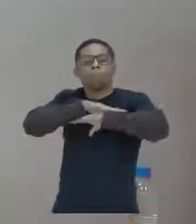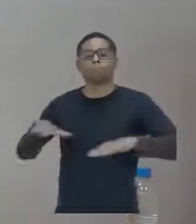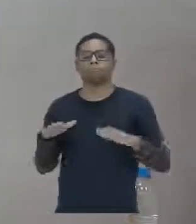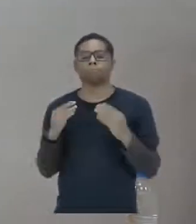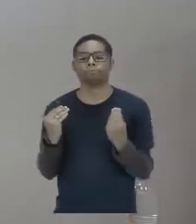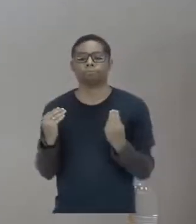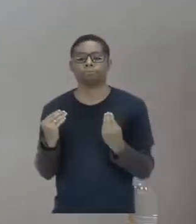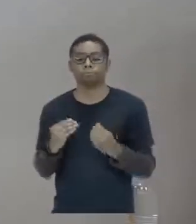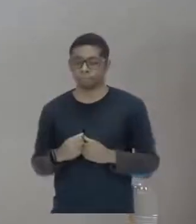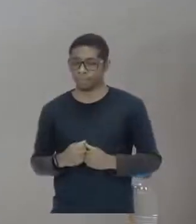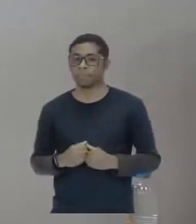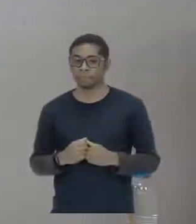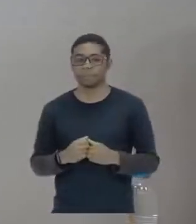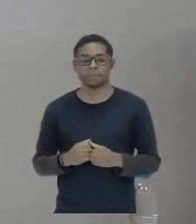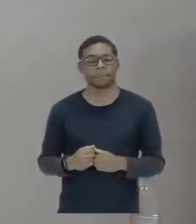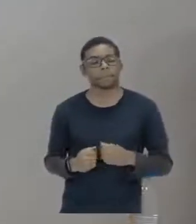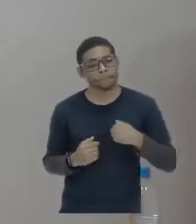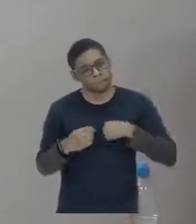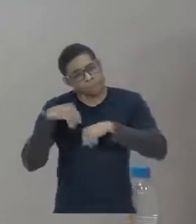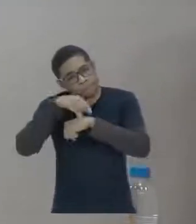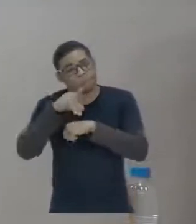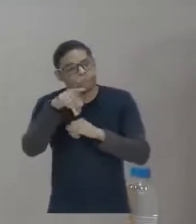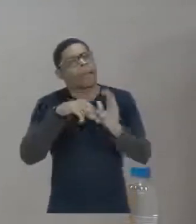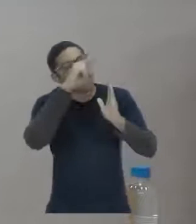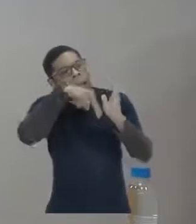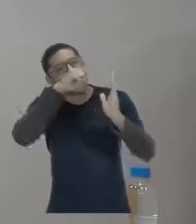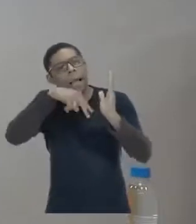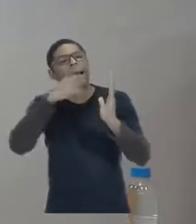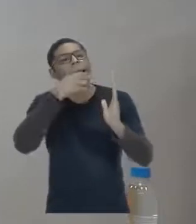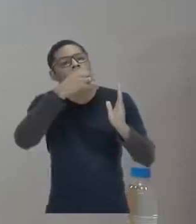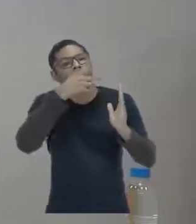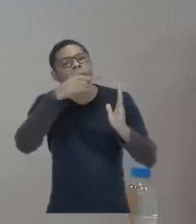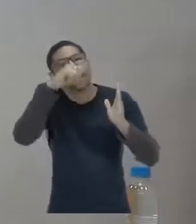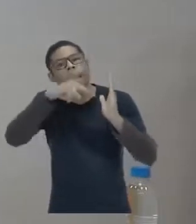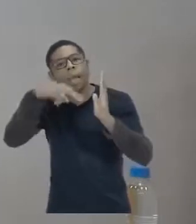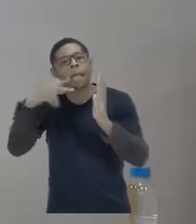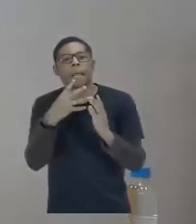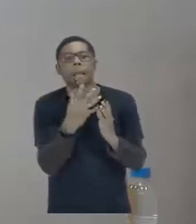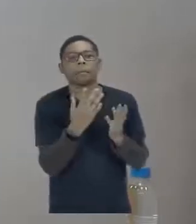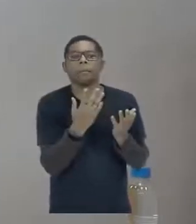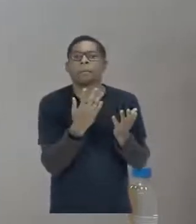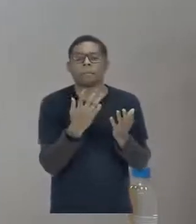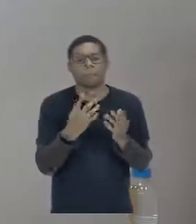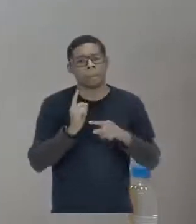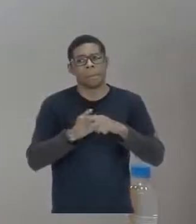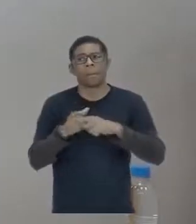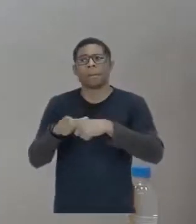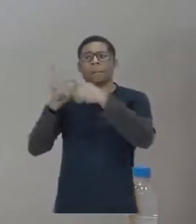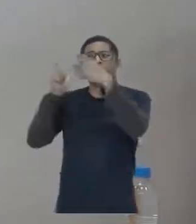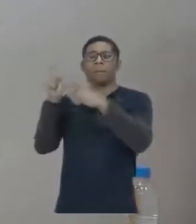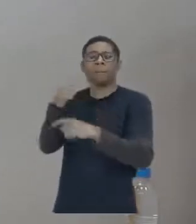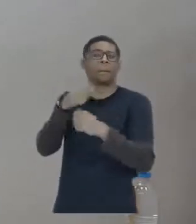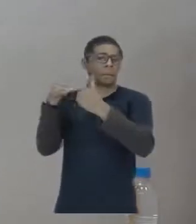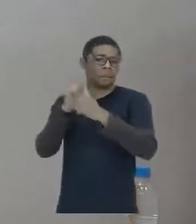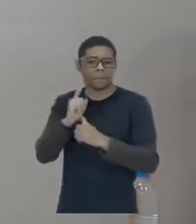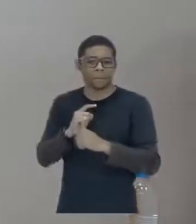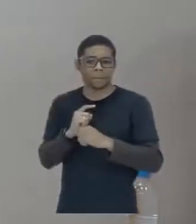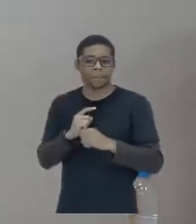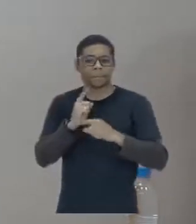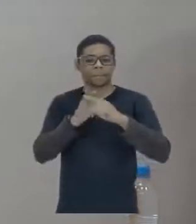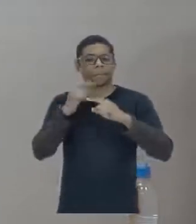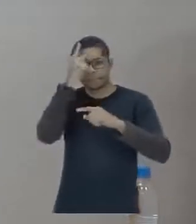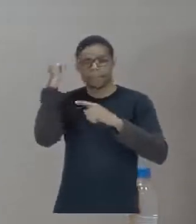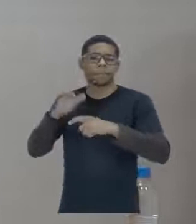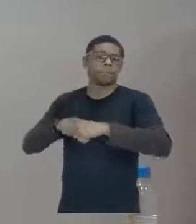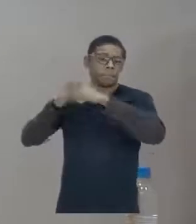recomendo que você leia muitos textos dissertativos, porque em geral as pessoas não vão tão bem nesse tipo de texto. Porque as pessoas em